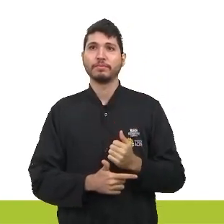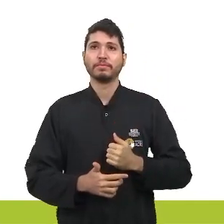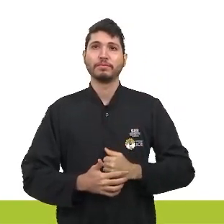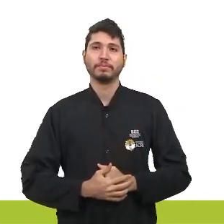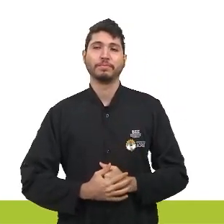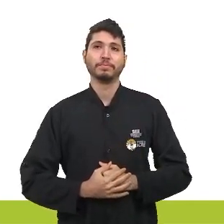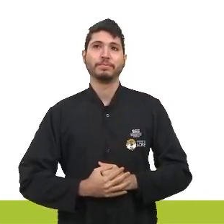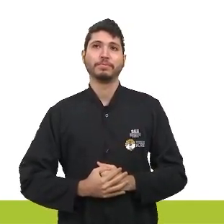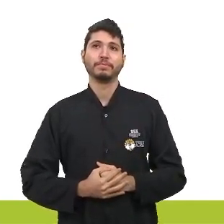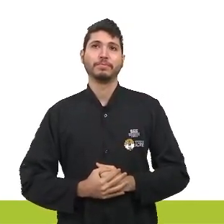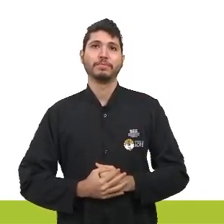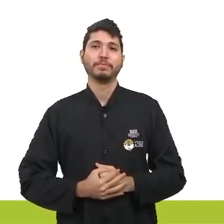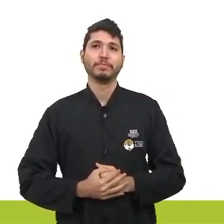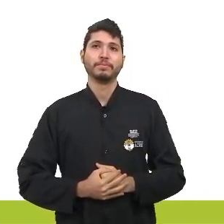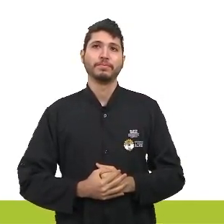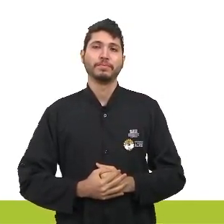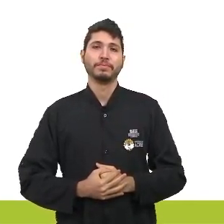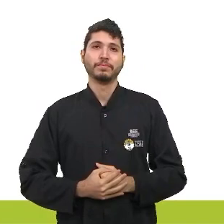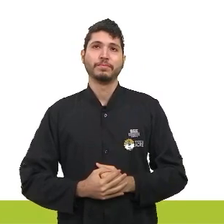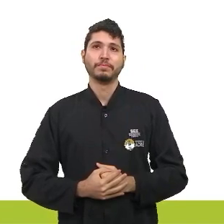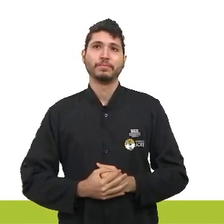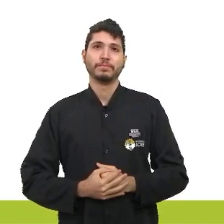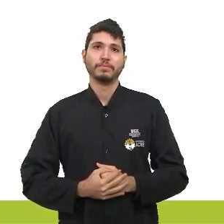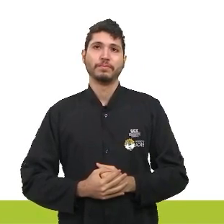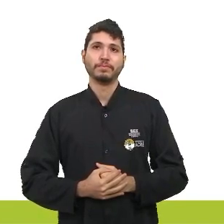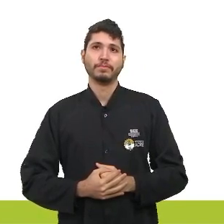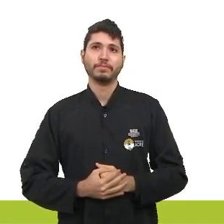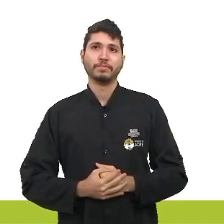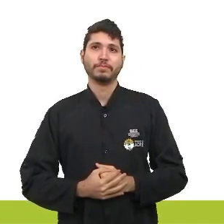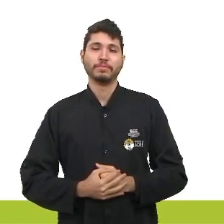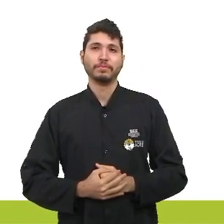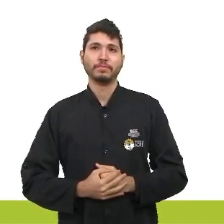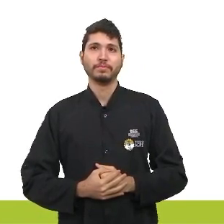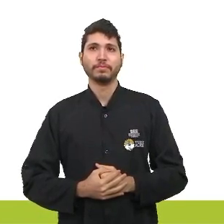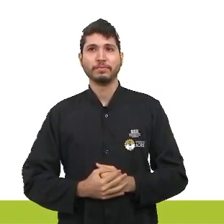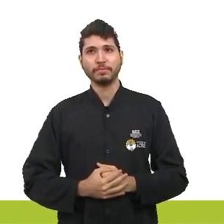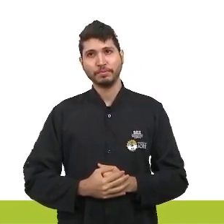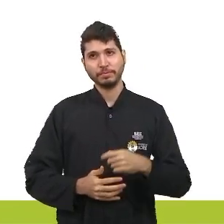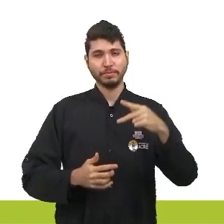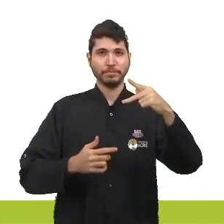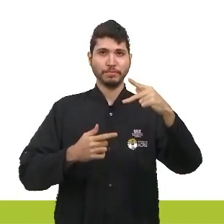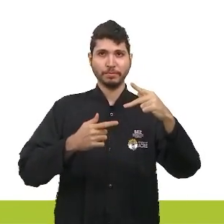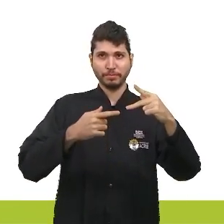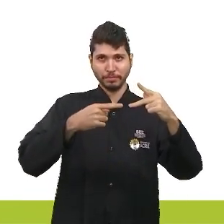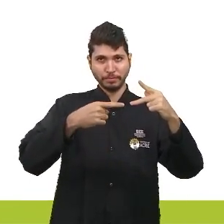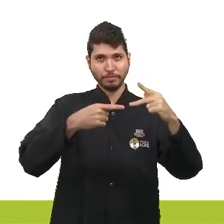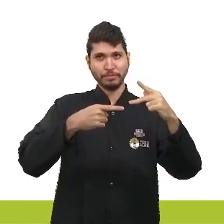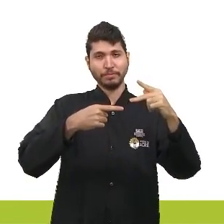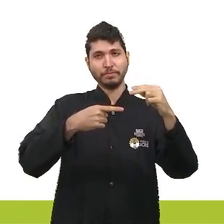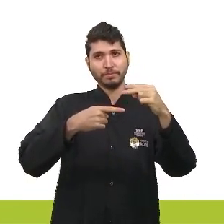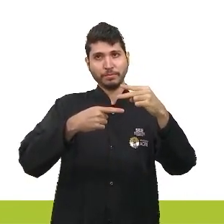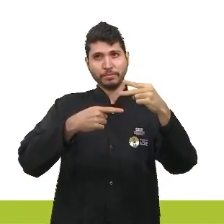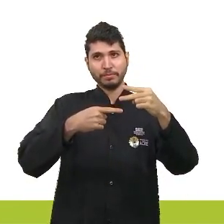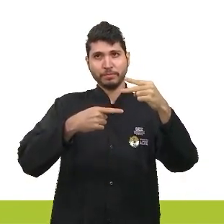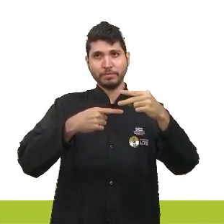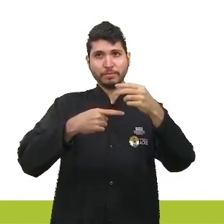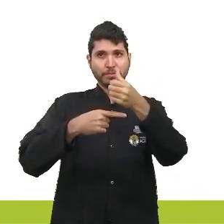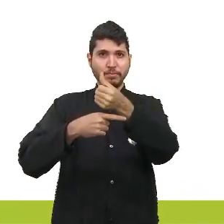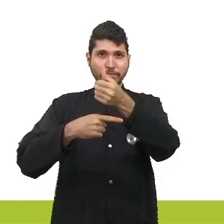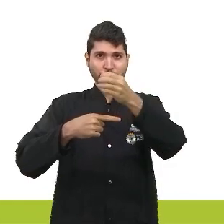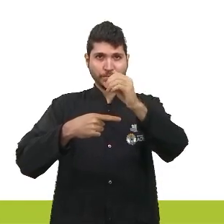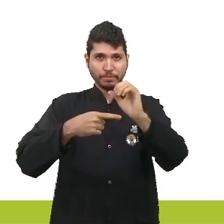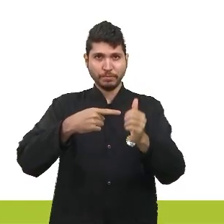60. Então, 60 para 100. Vamos